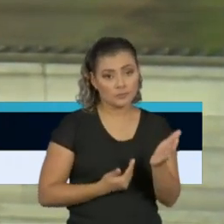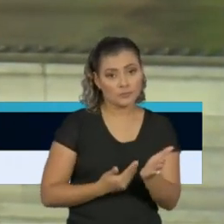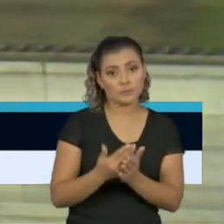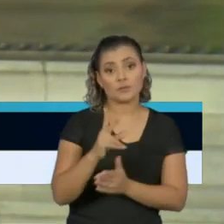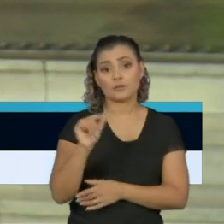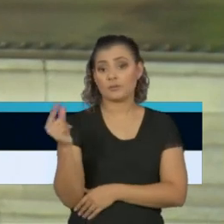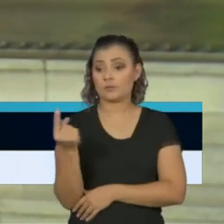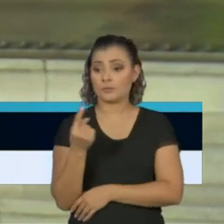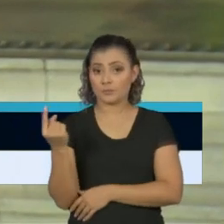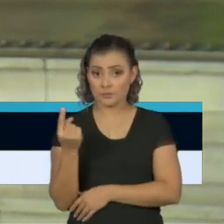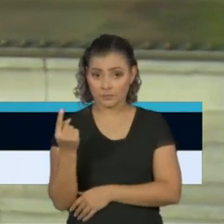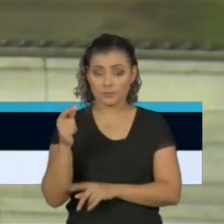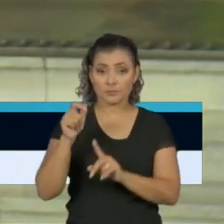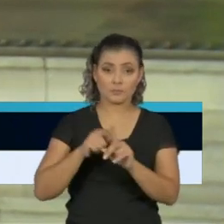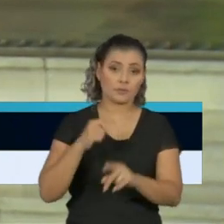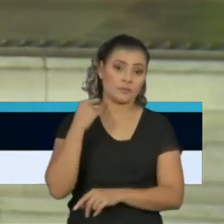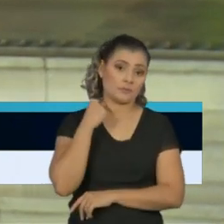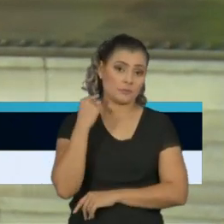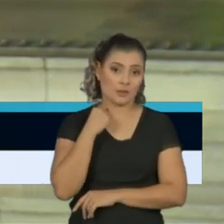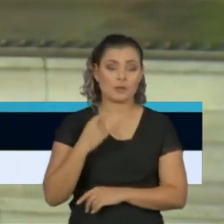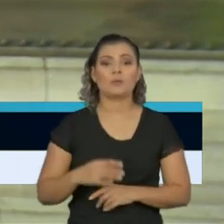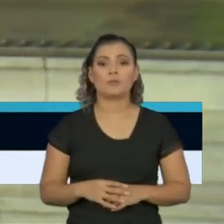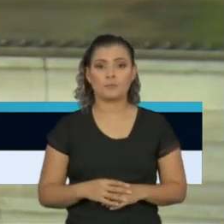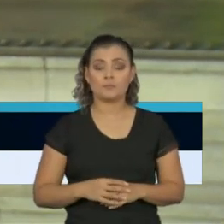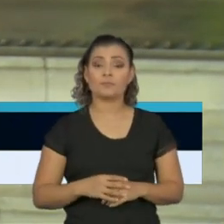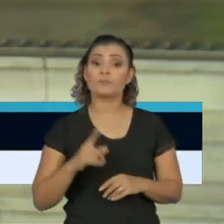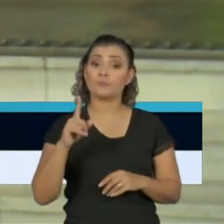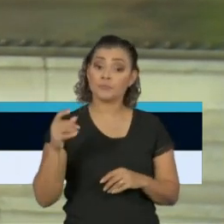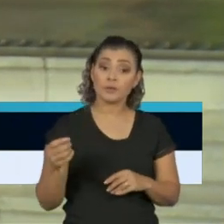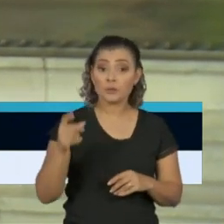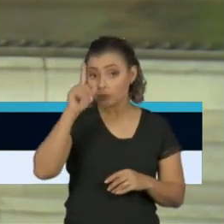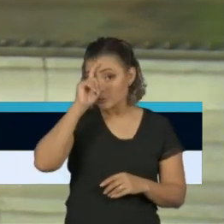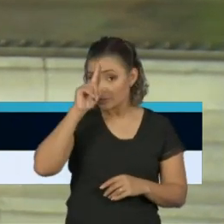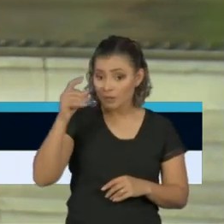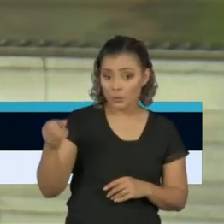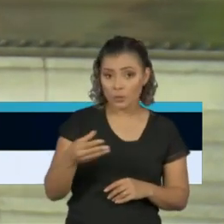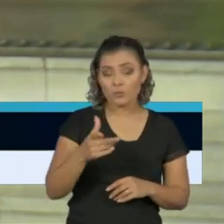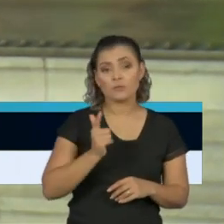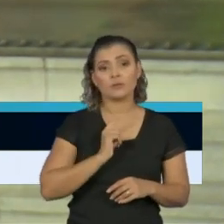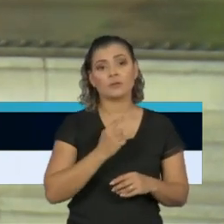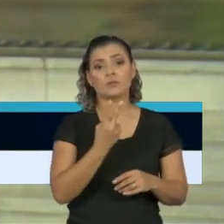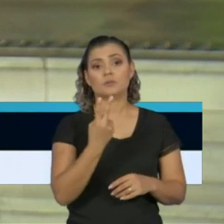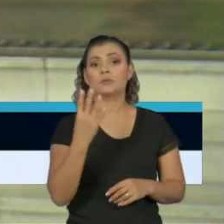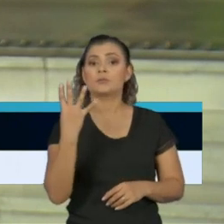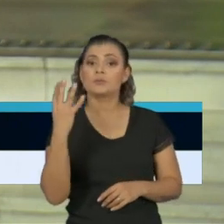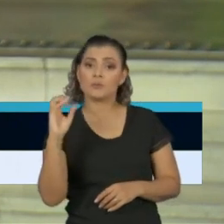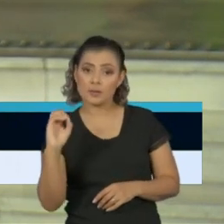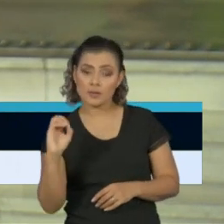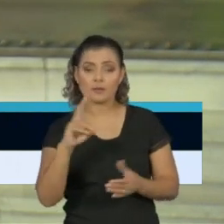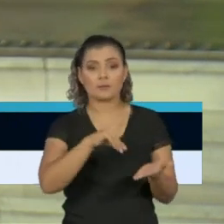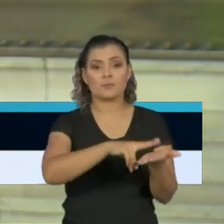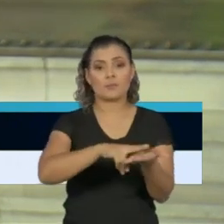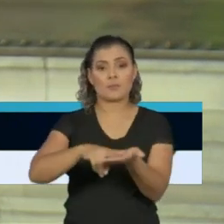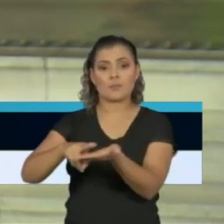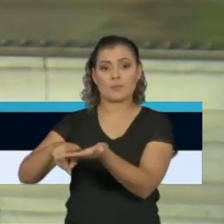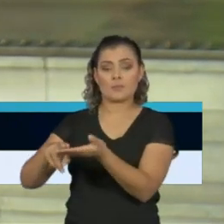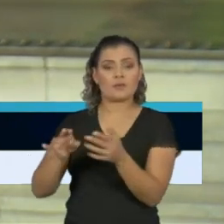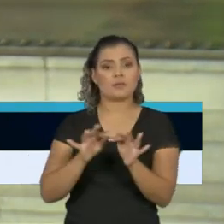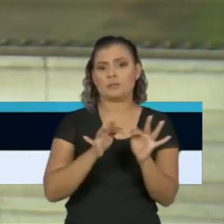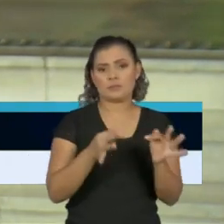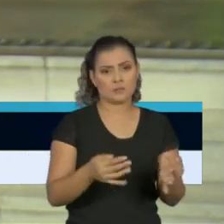dia 1º de maio. Este novo hospital de campanha terá 240 leitos de baixa